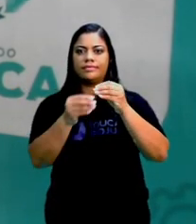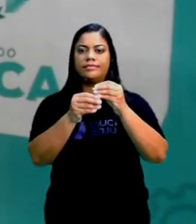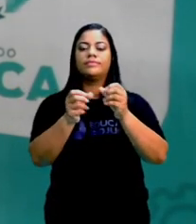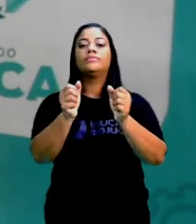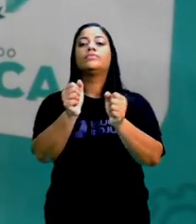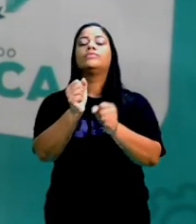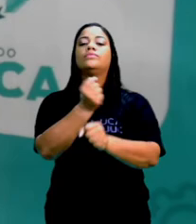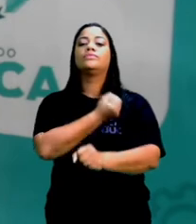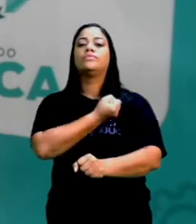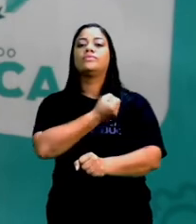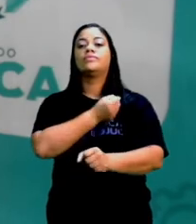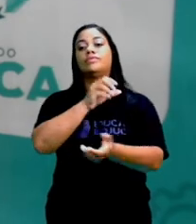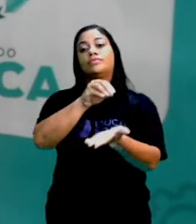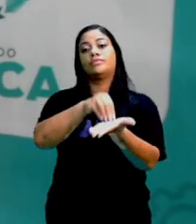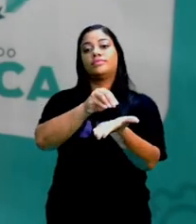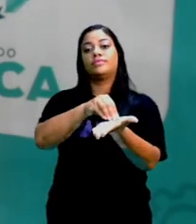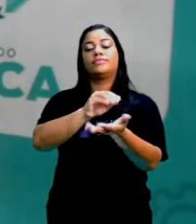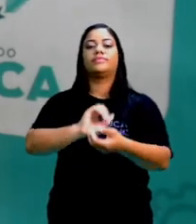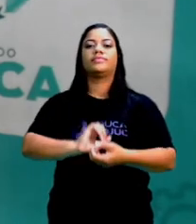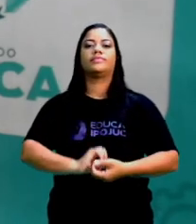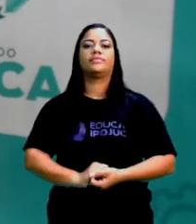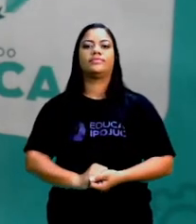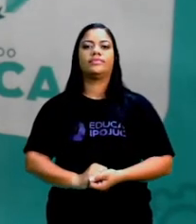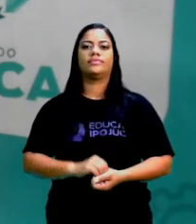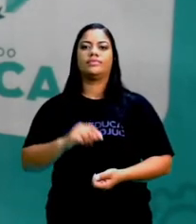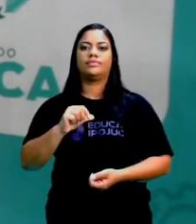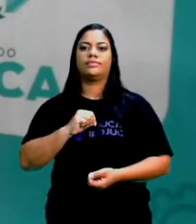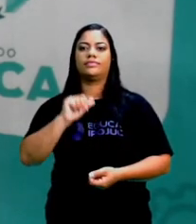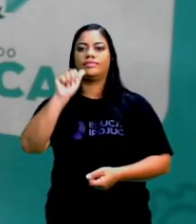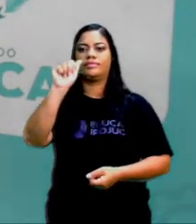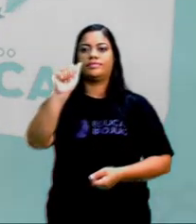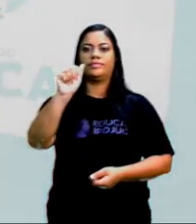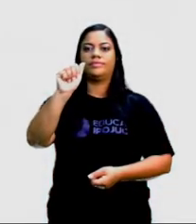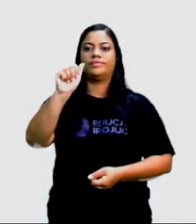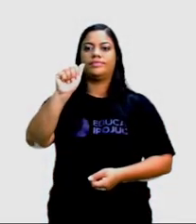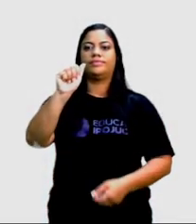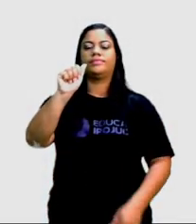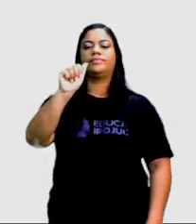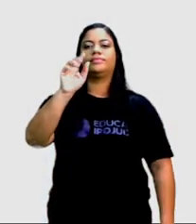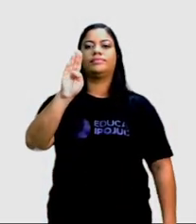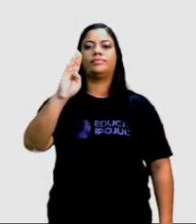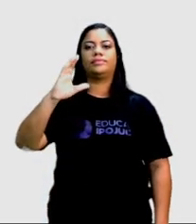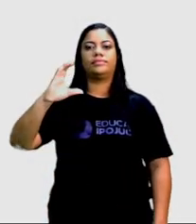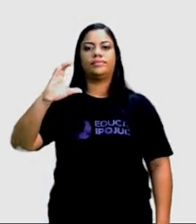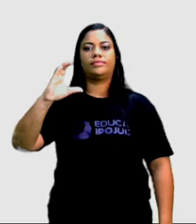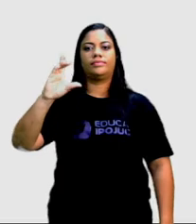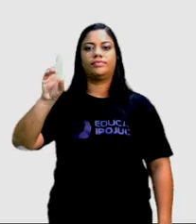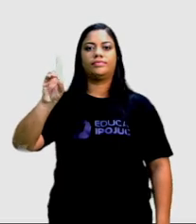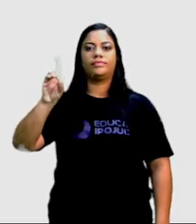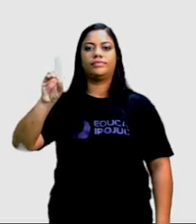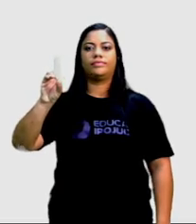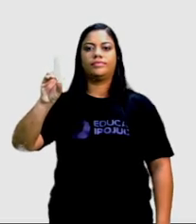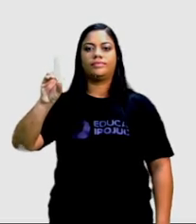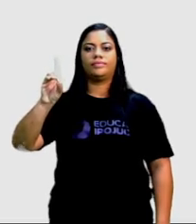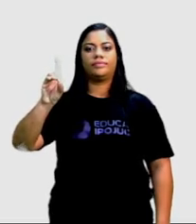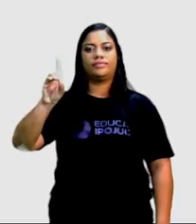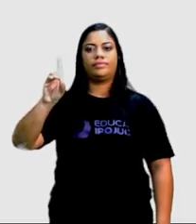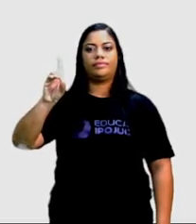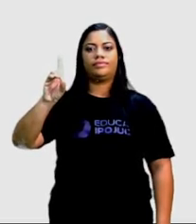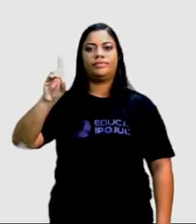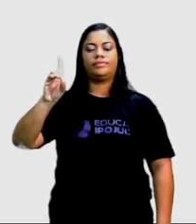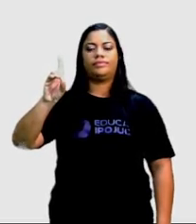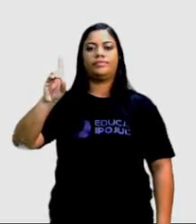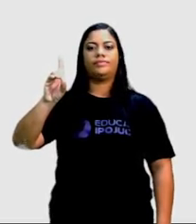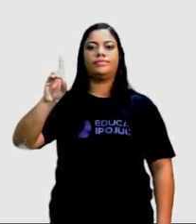que faltam. Então, olha aqui. Eu tenho a letra A, B, C e D. Só